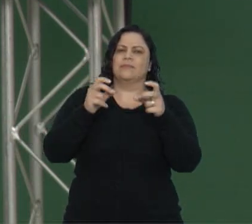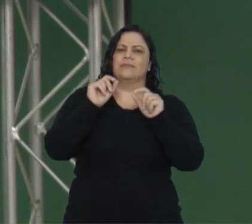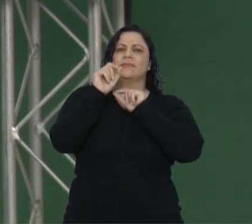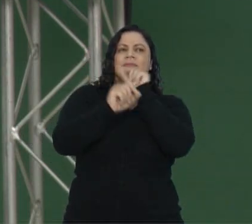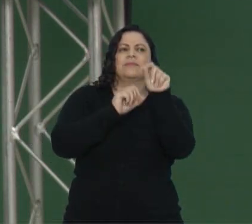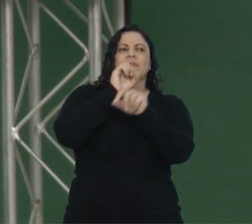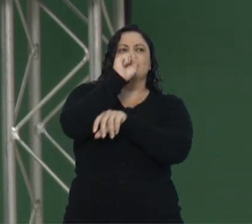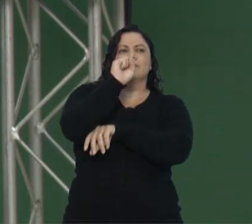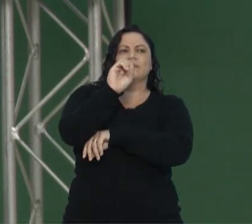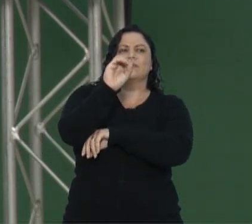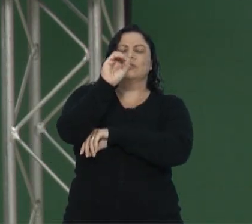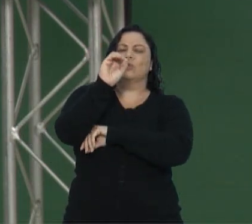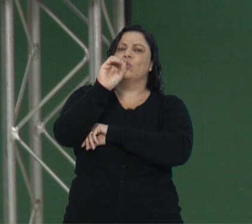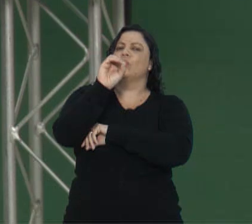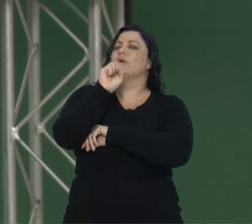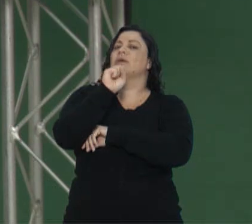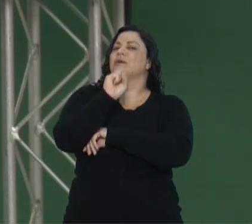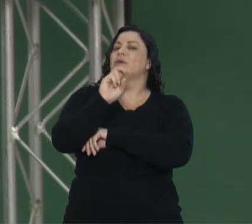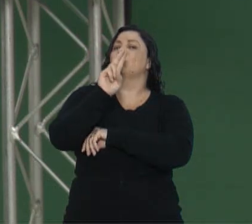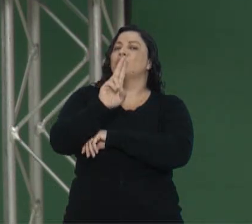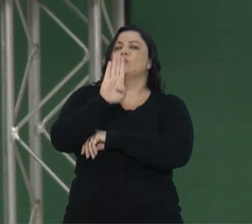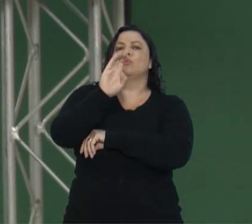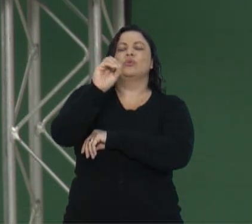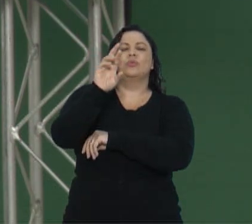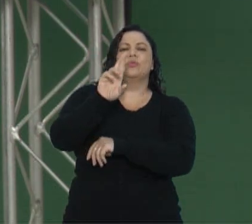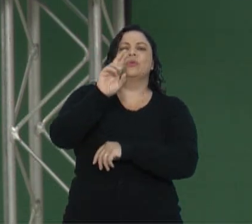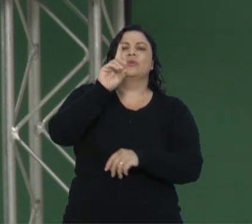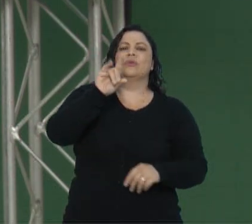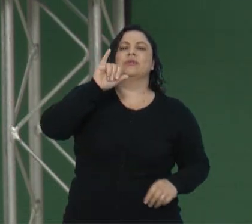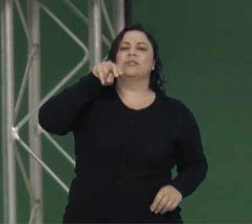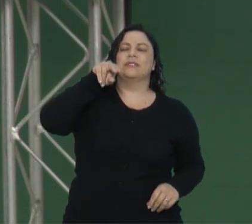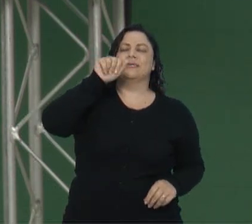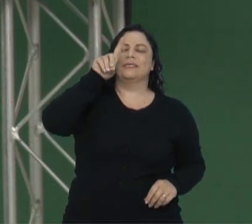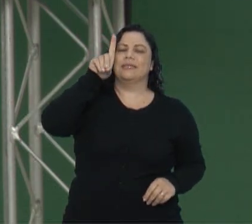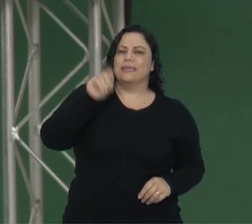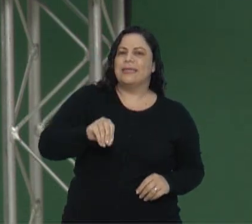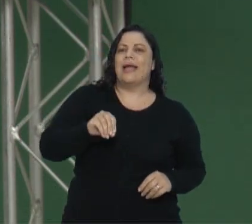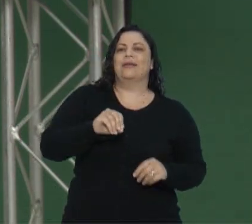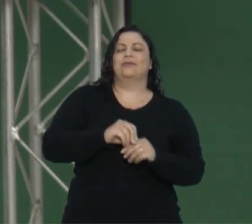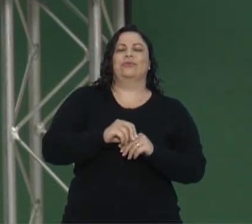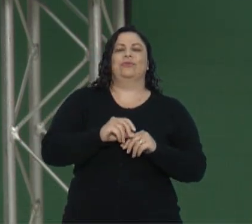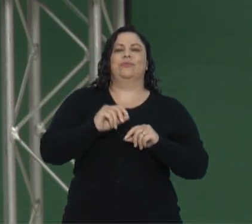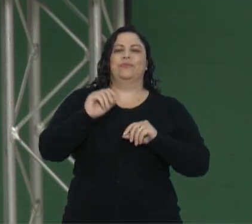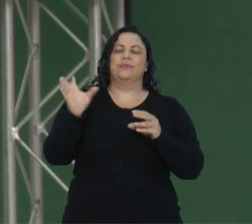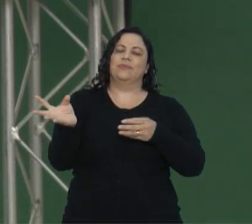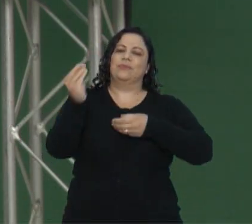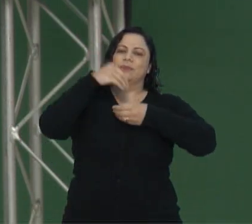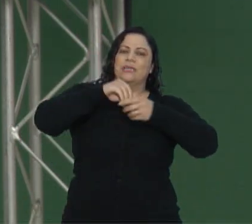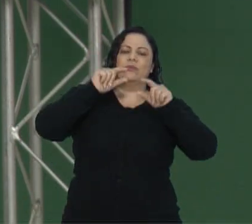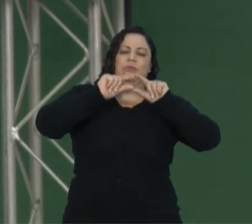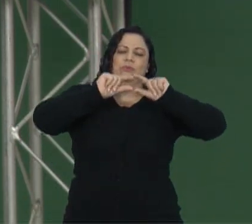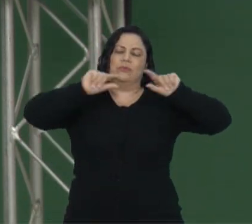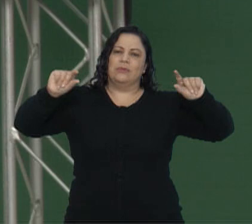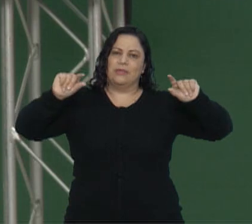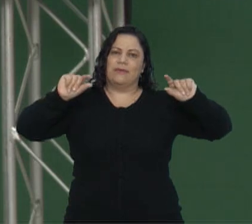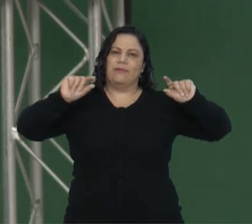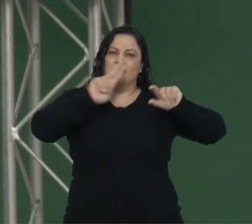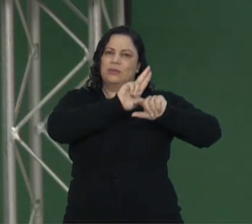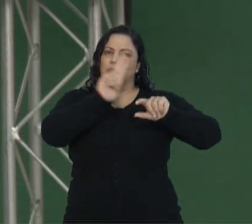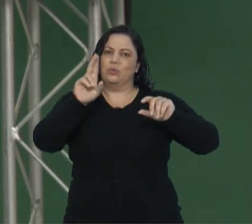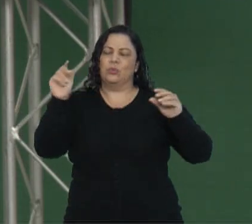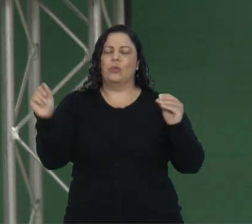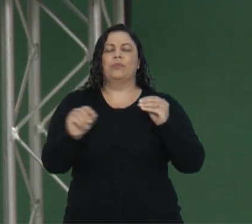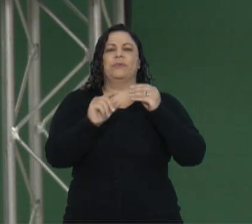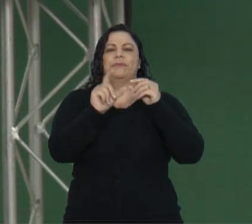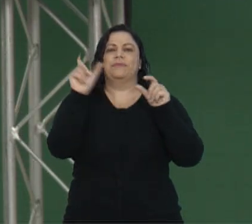é subordinado, né? O nome está subordinado aí àquela preposição dentro da oração, tá? E retomamos